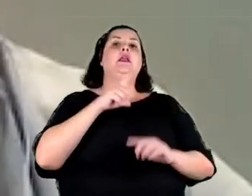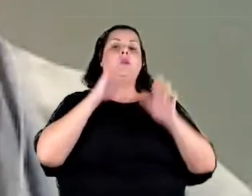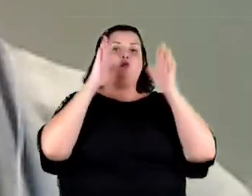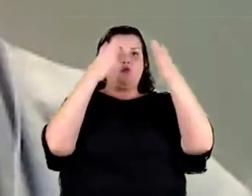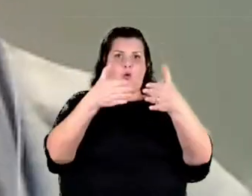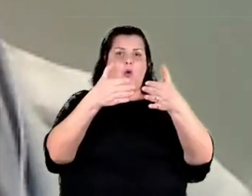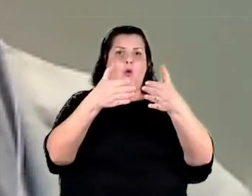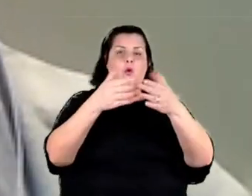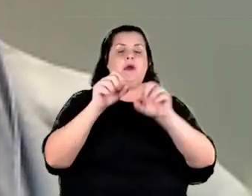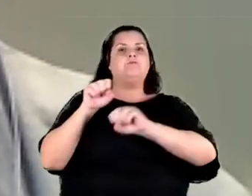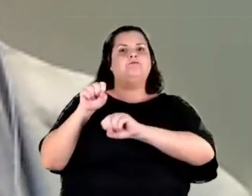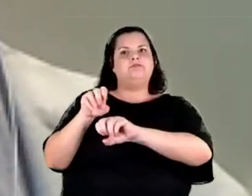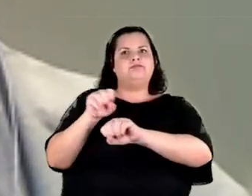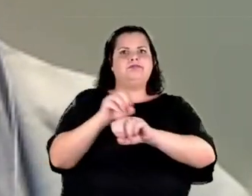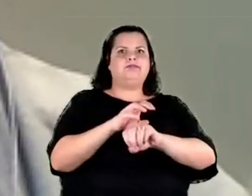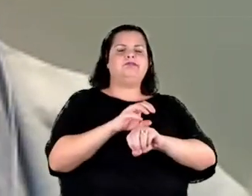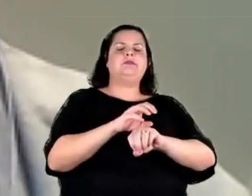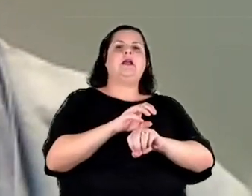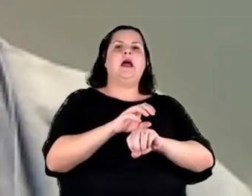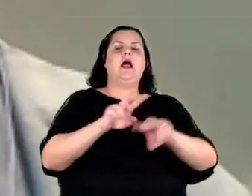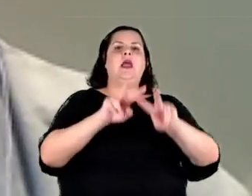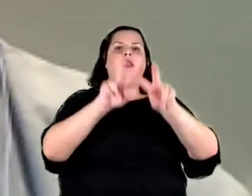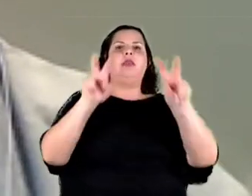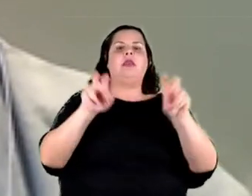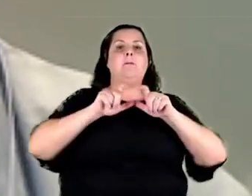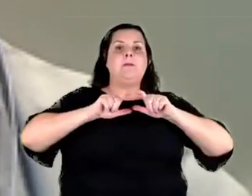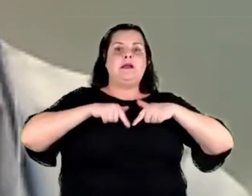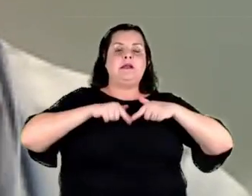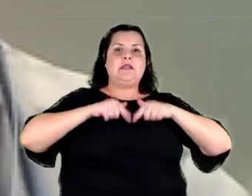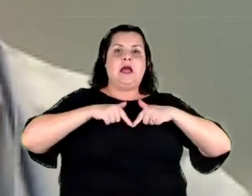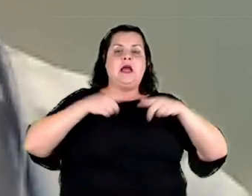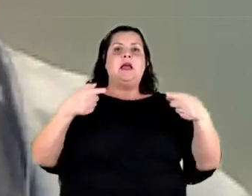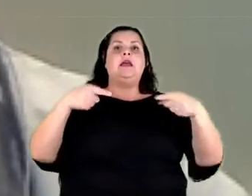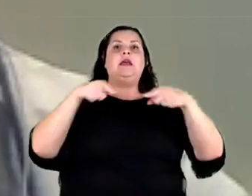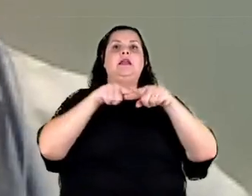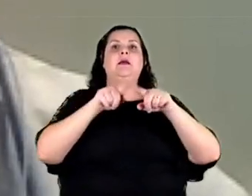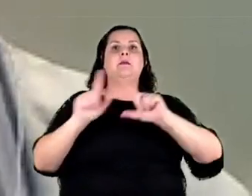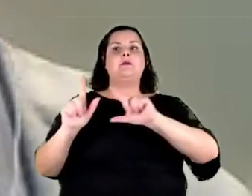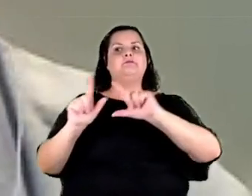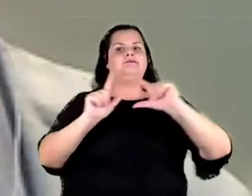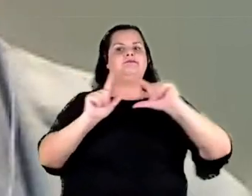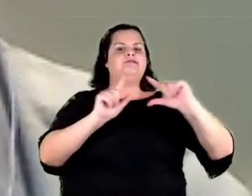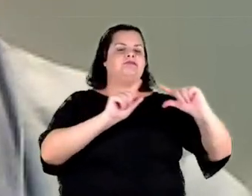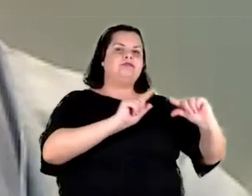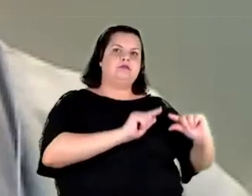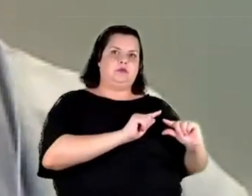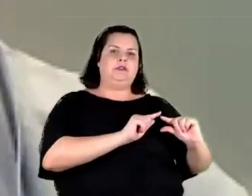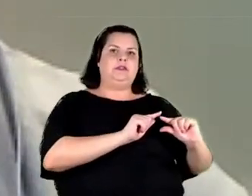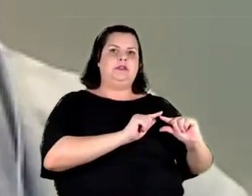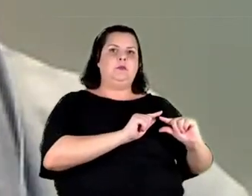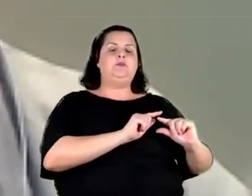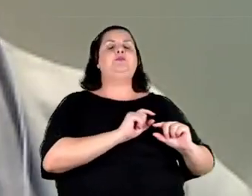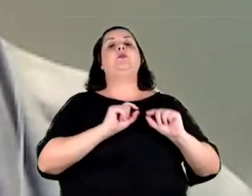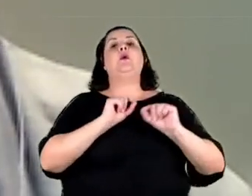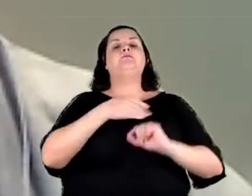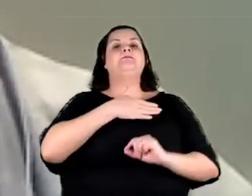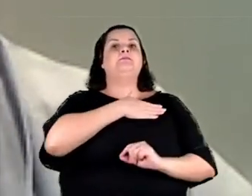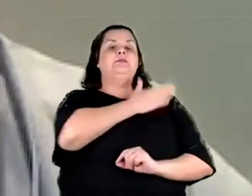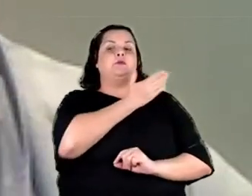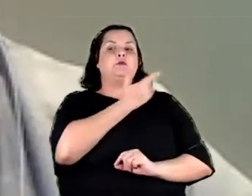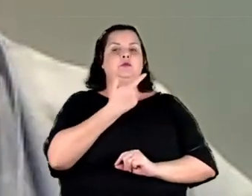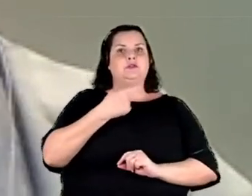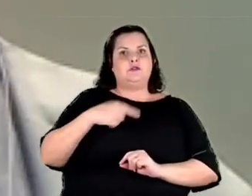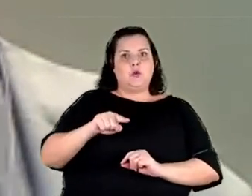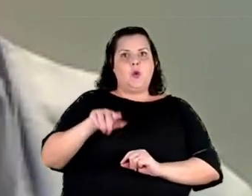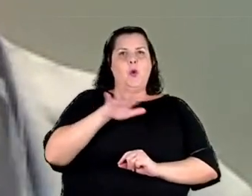para o debate sobre o país e mitigando o antissemitismo e o antisionismo. O lançamento